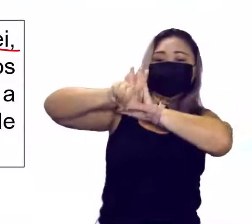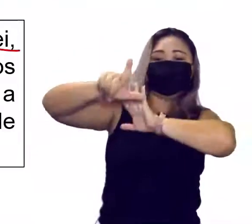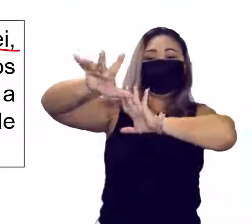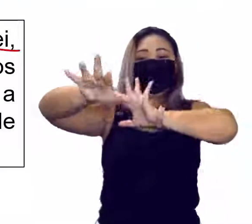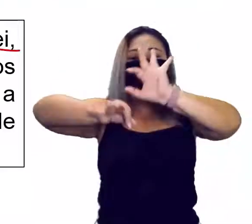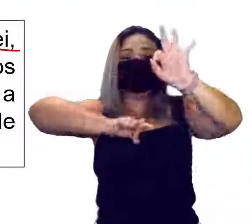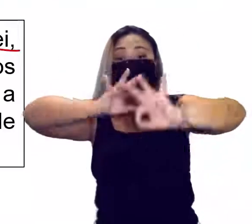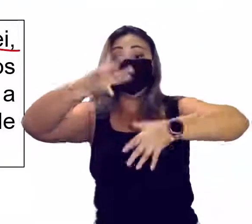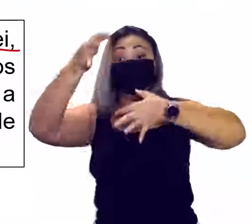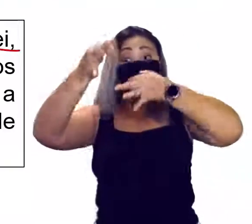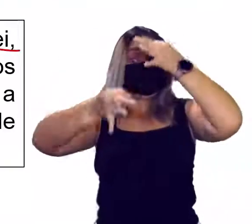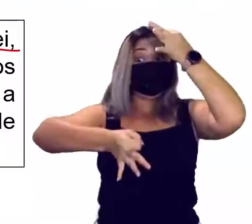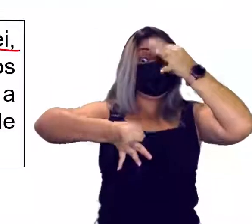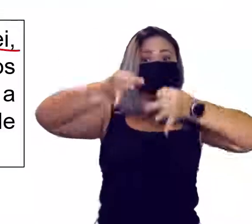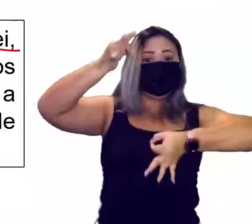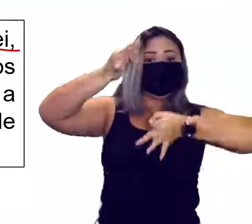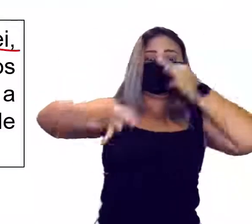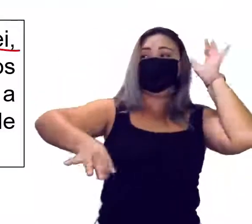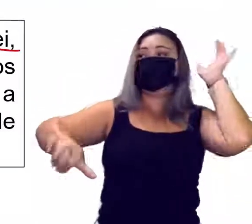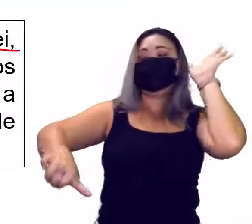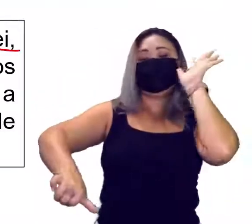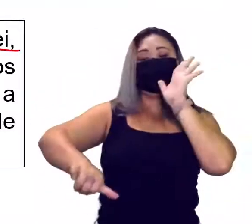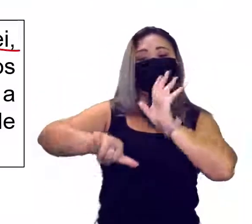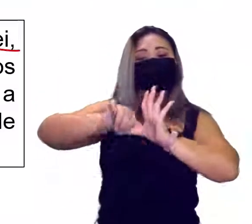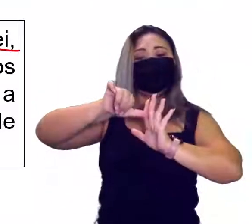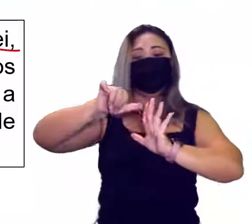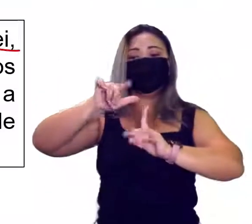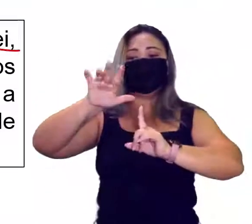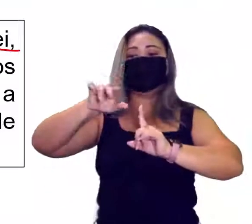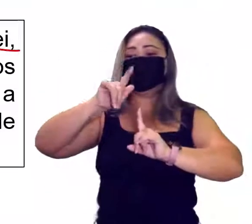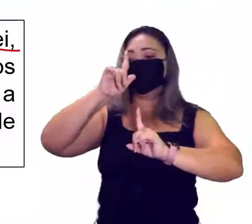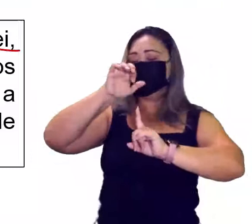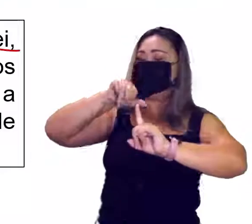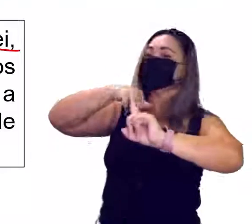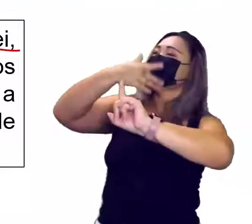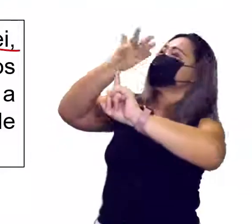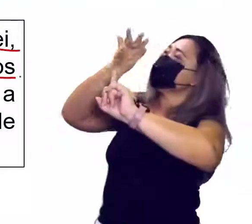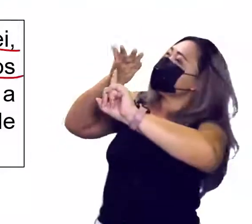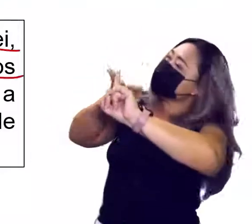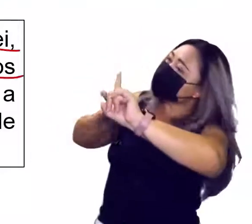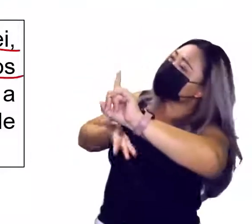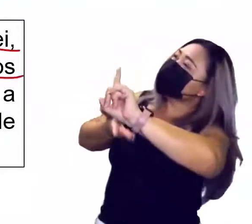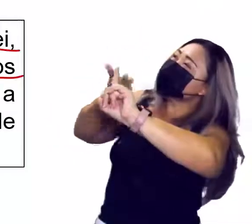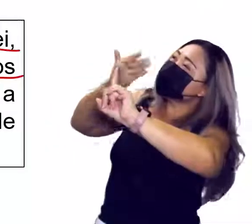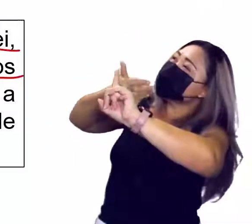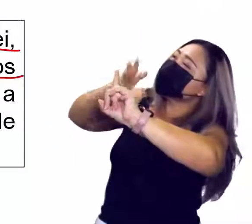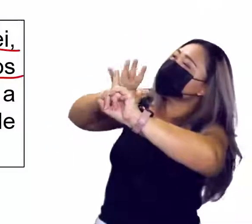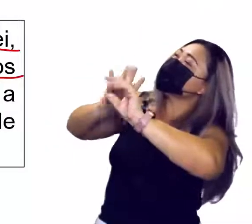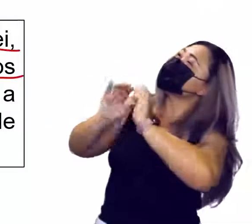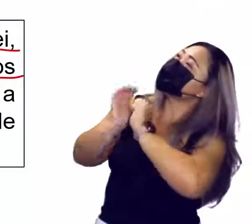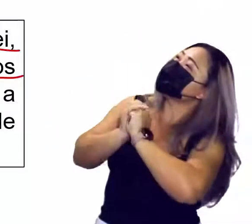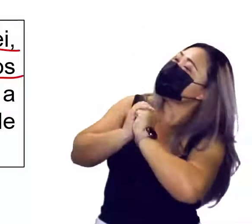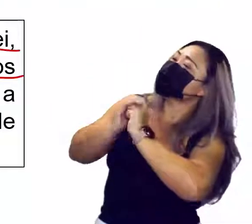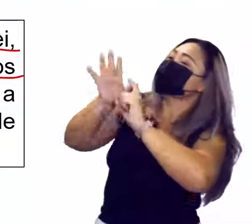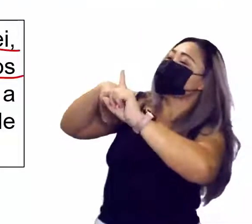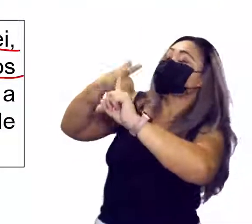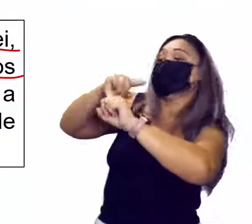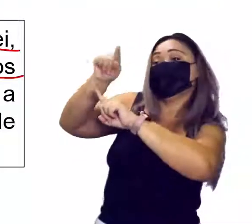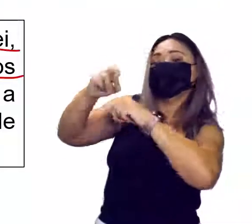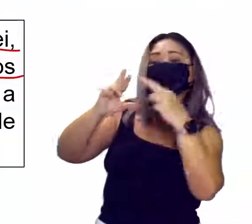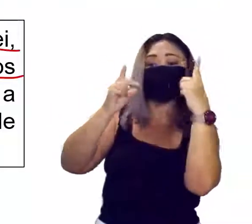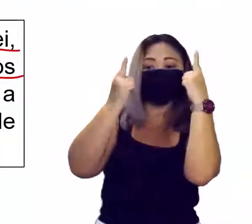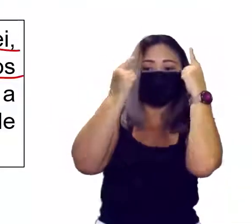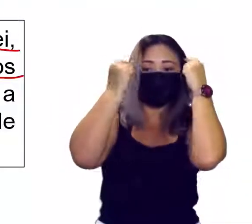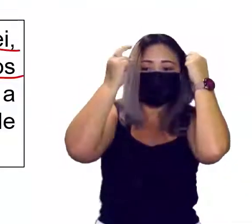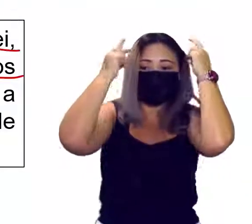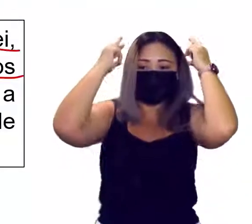ordem e da justiça. Foi o primeiro adorado pelos gregos. Ele foi o princípio, né? Depois pelos romanos, tá?